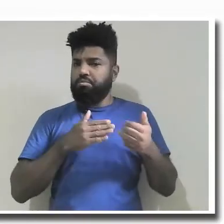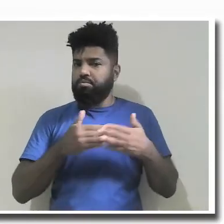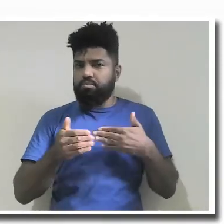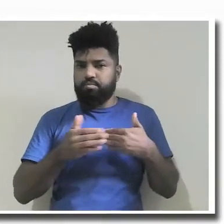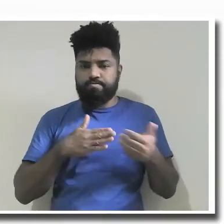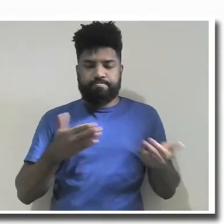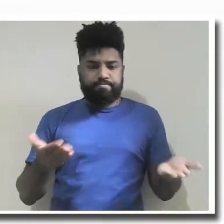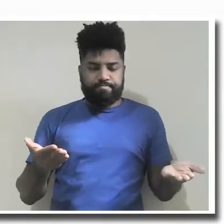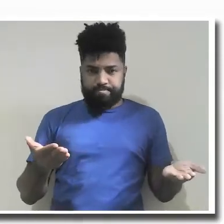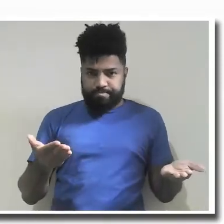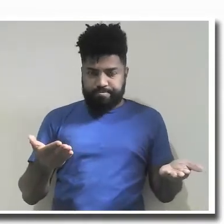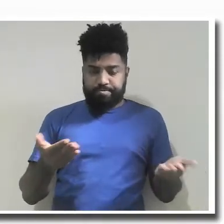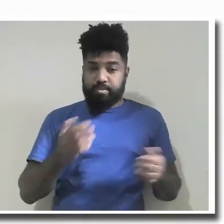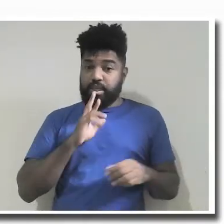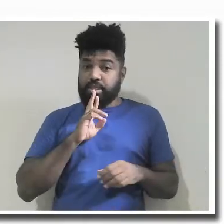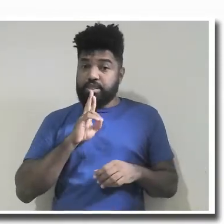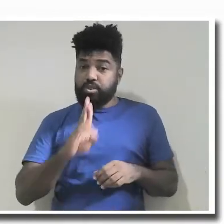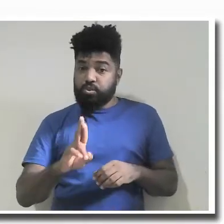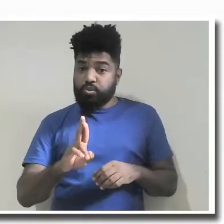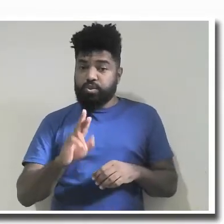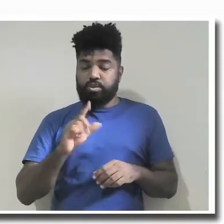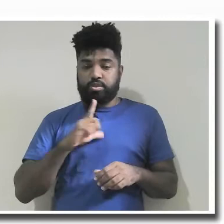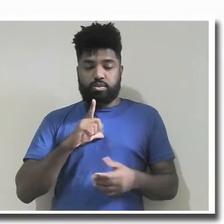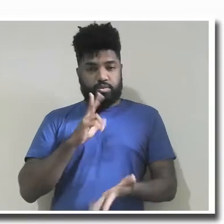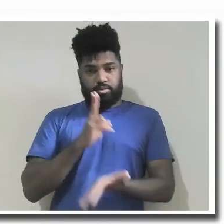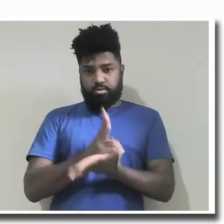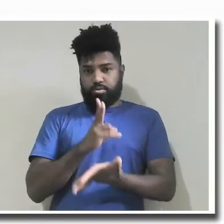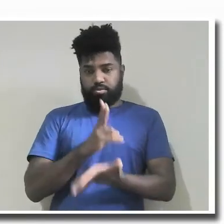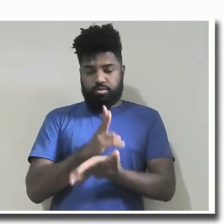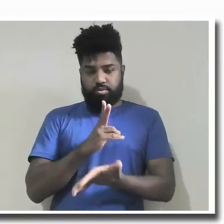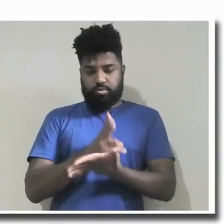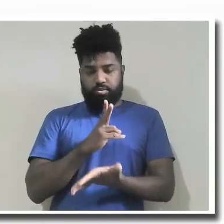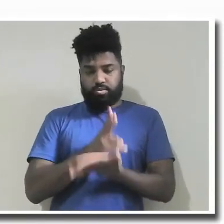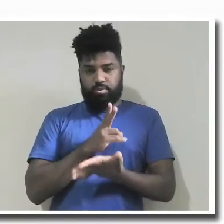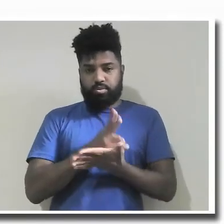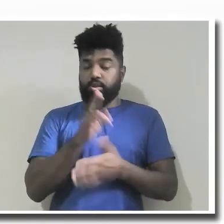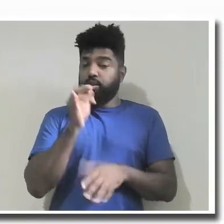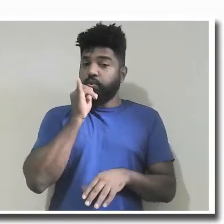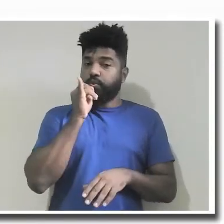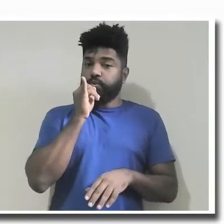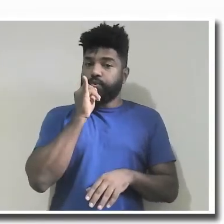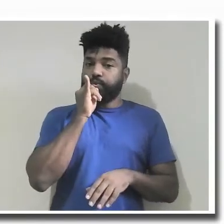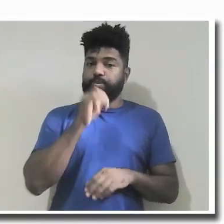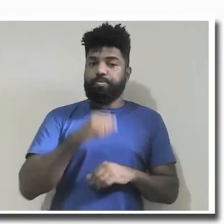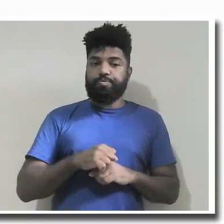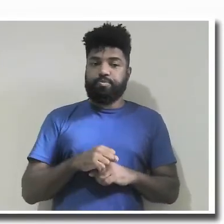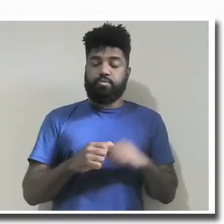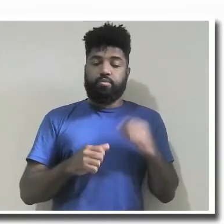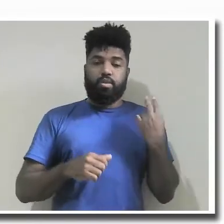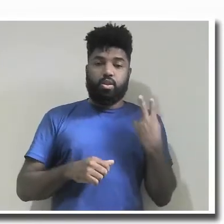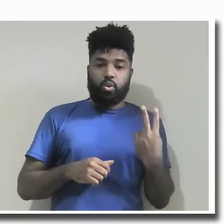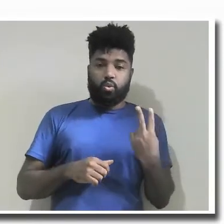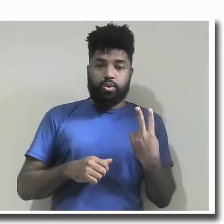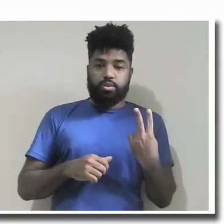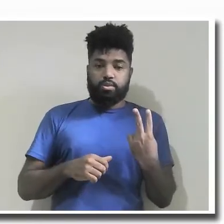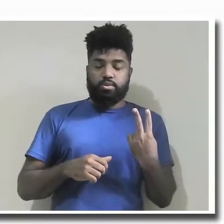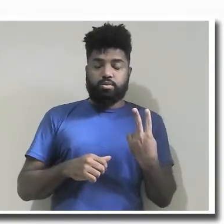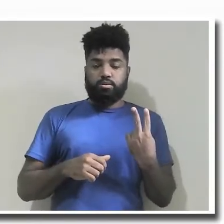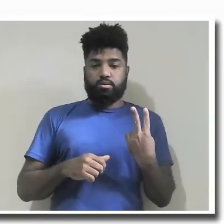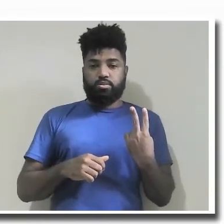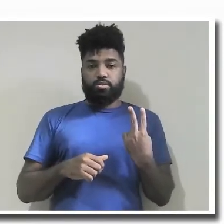que o resultado da operação será o mesmo. Por exemplo, posso somar 2